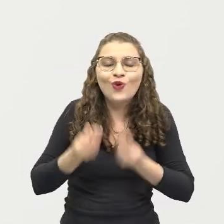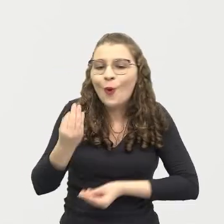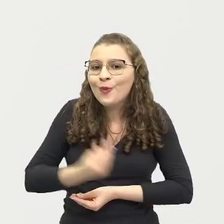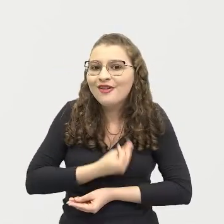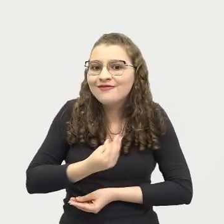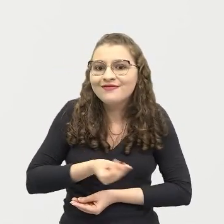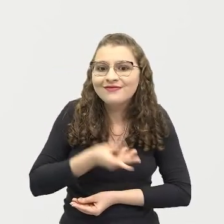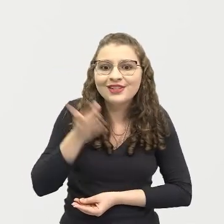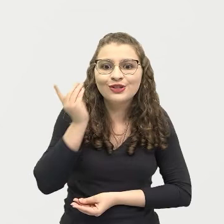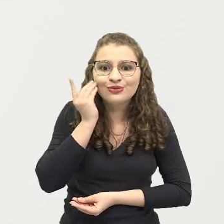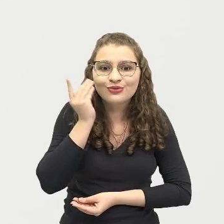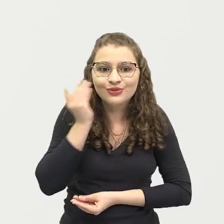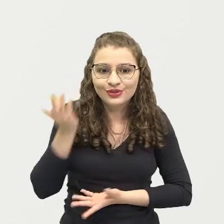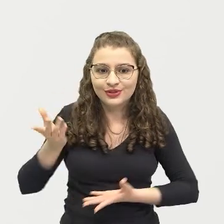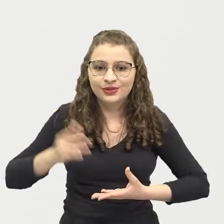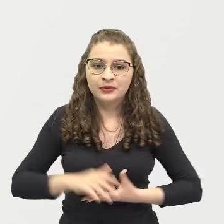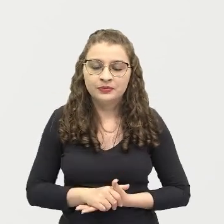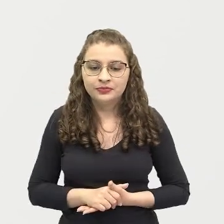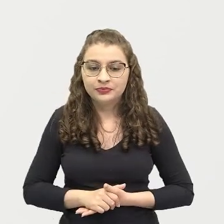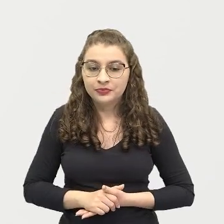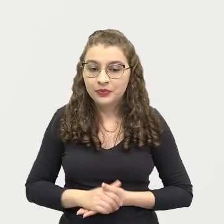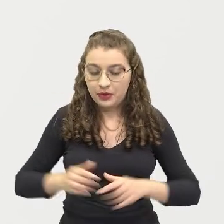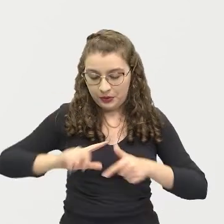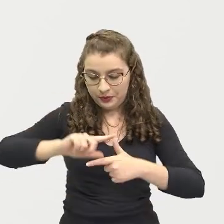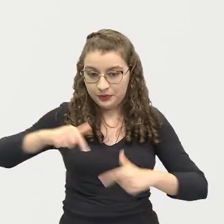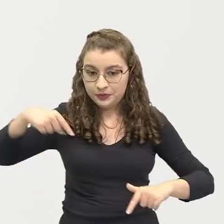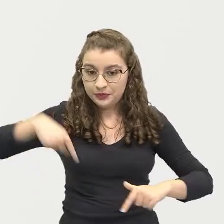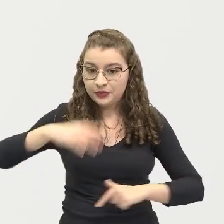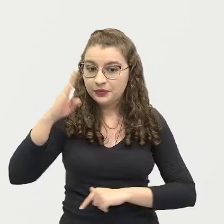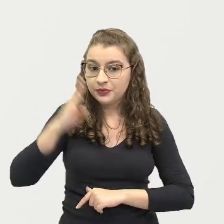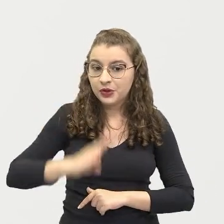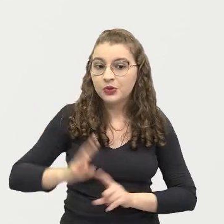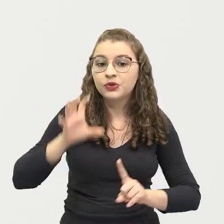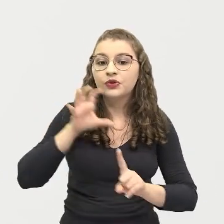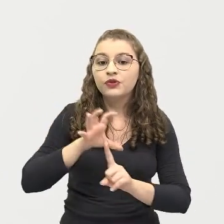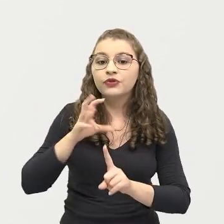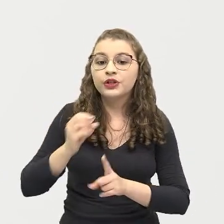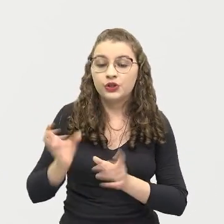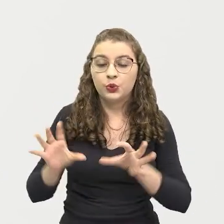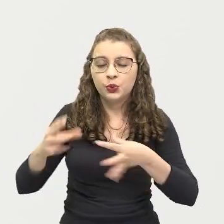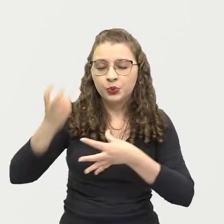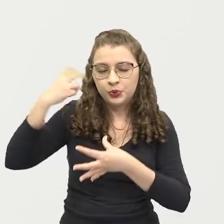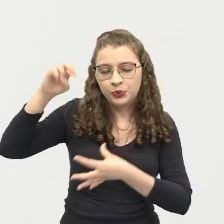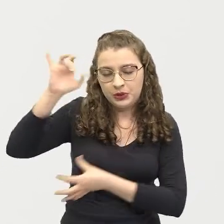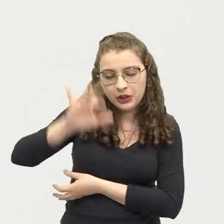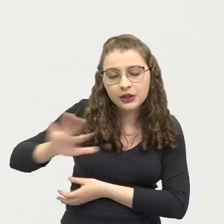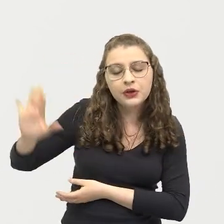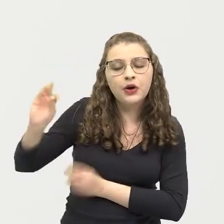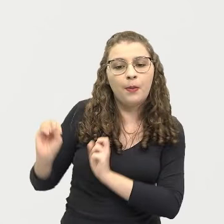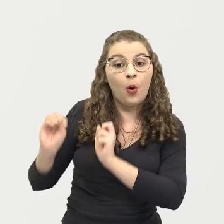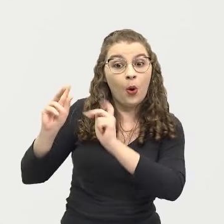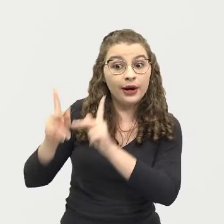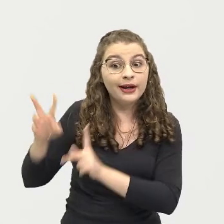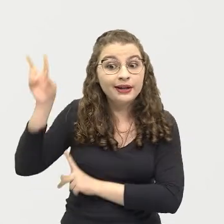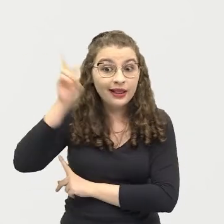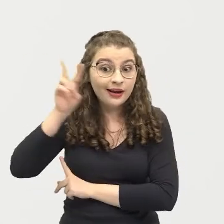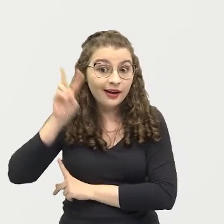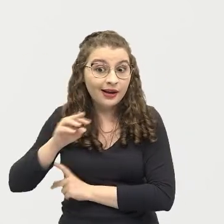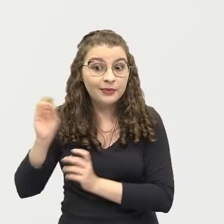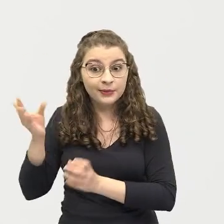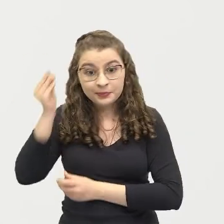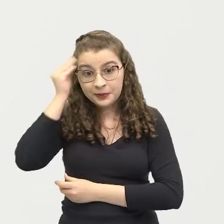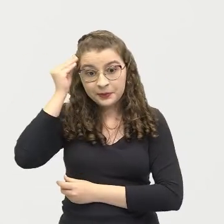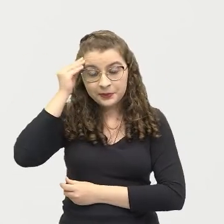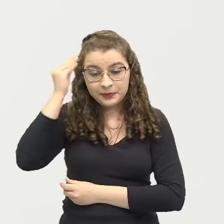que nós temos mais aqui? O modernismo brasileiro teve forte influência das vanguardas europeias, guardem aí, olha